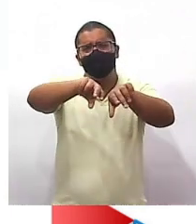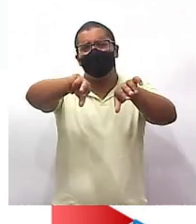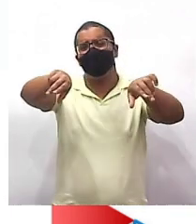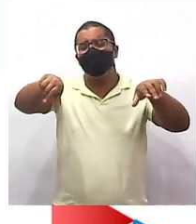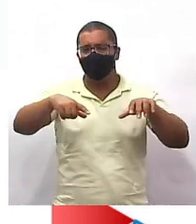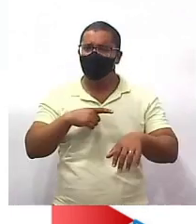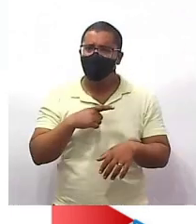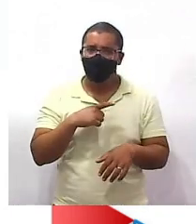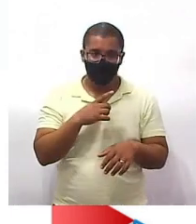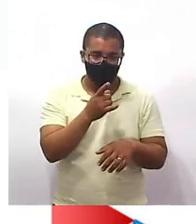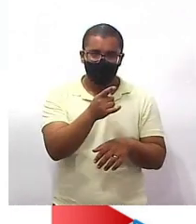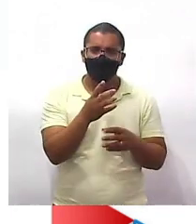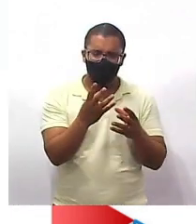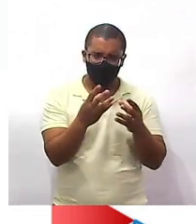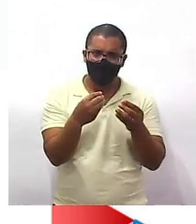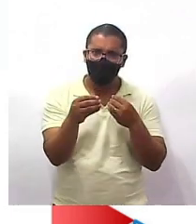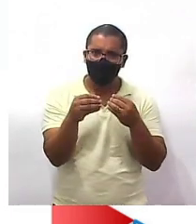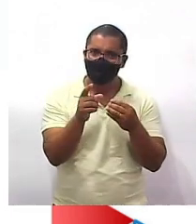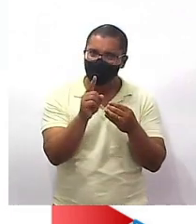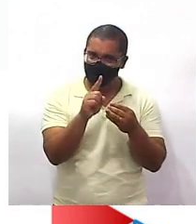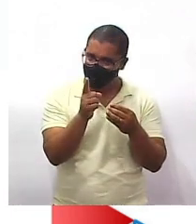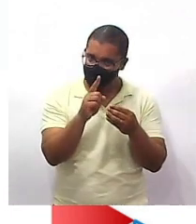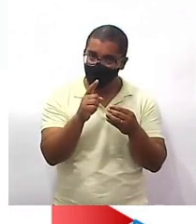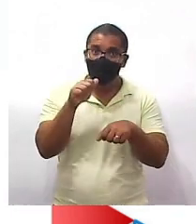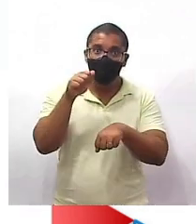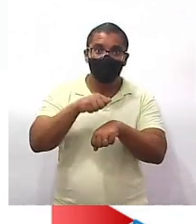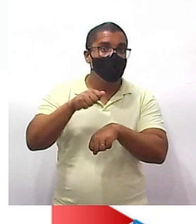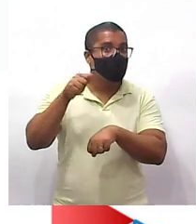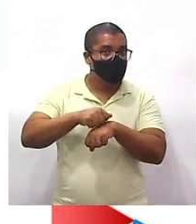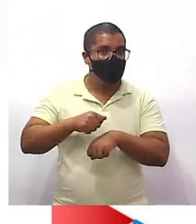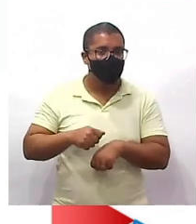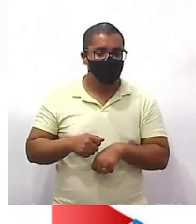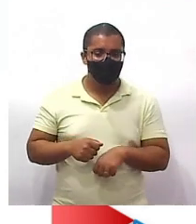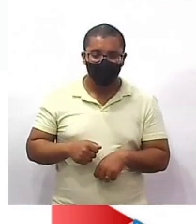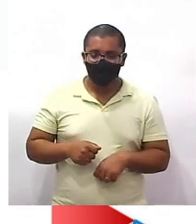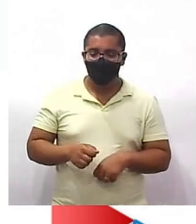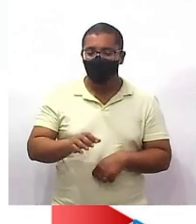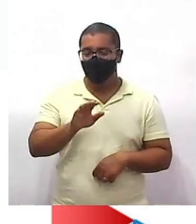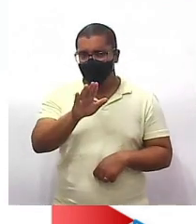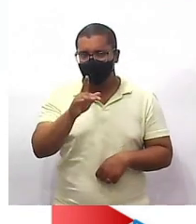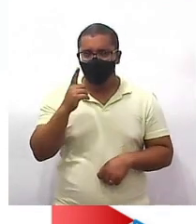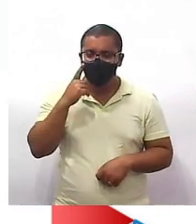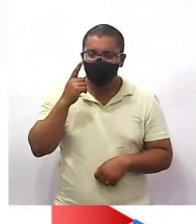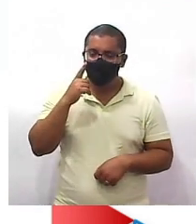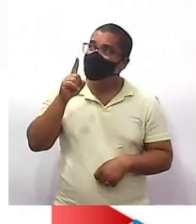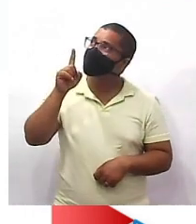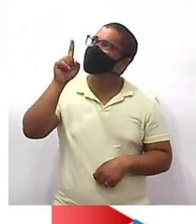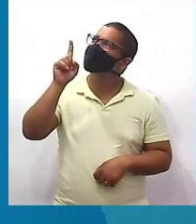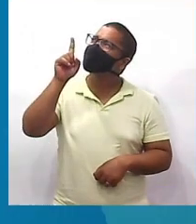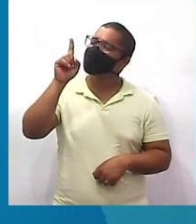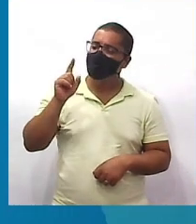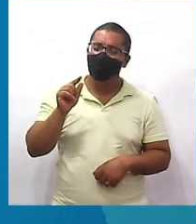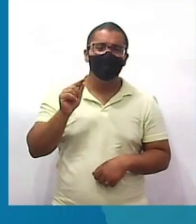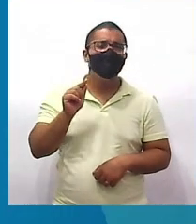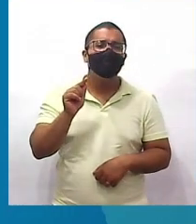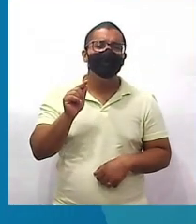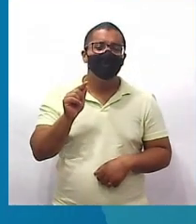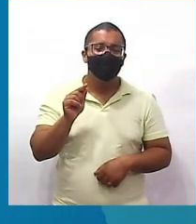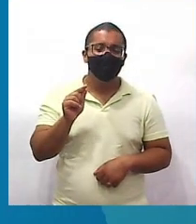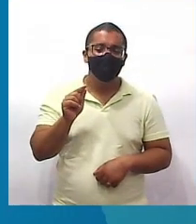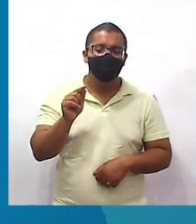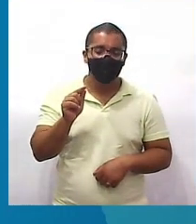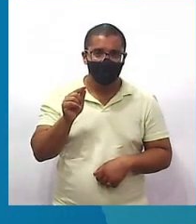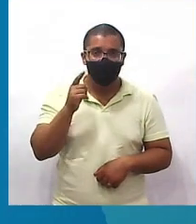ser sólida. Foca aqui na minha imagem que eu trouxe para vocês, uma imagem aqui, uma rocha para vocês, um exemplar